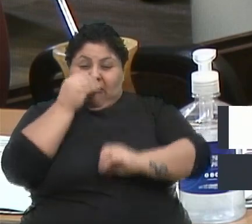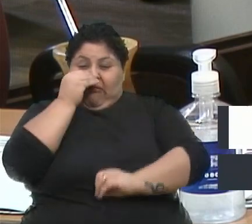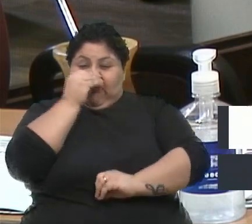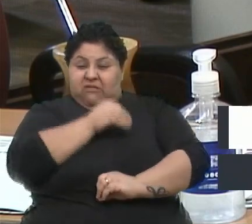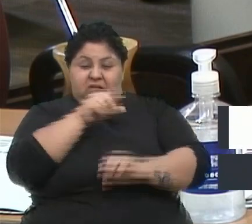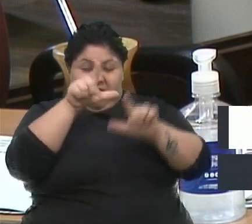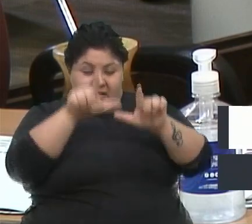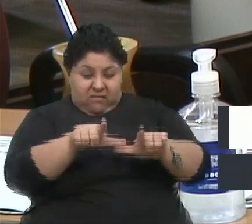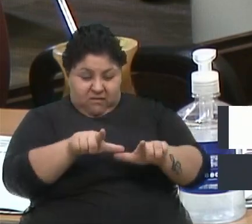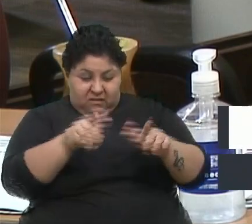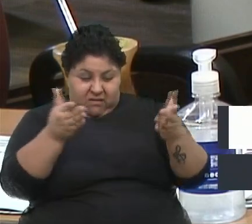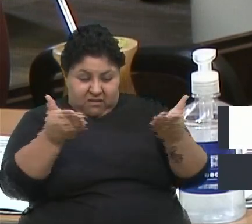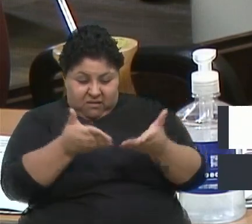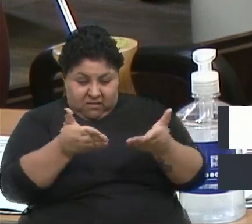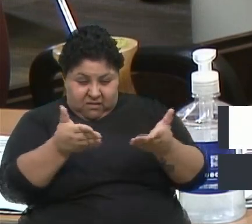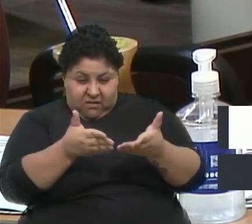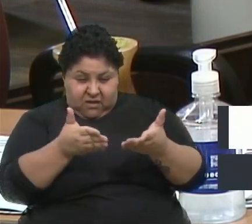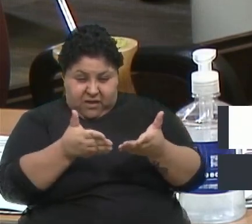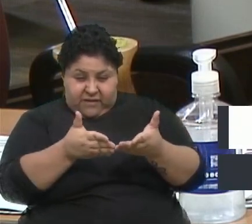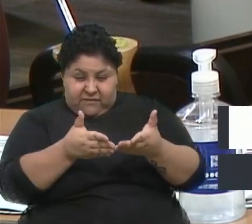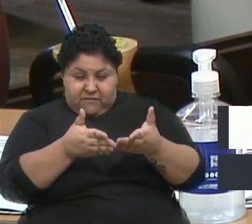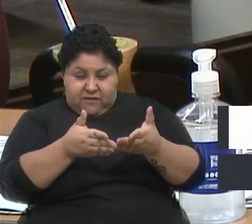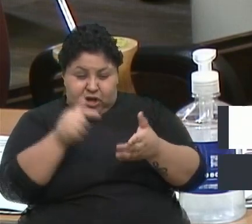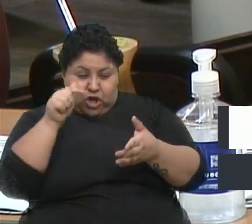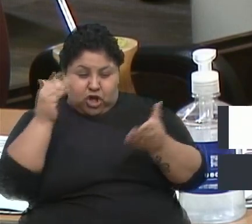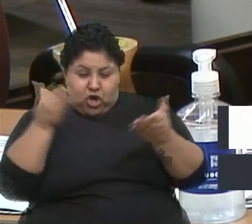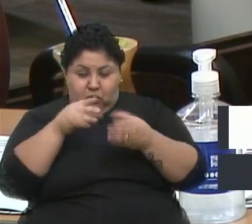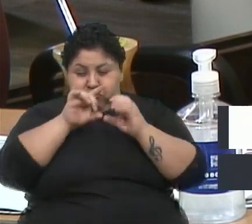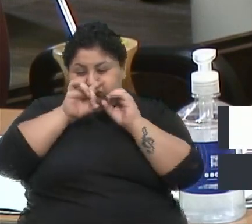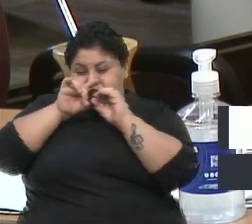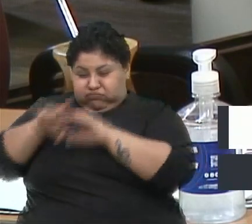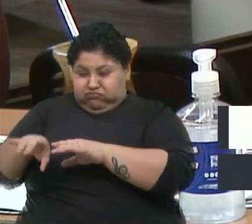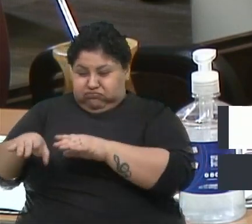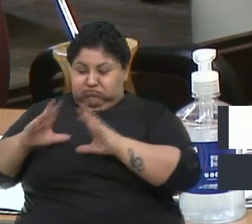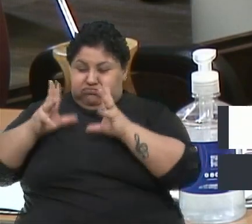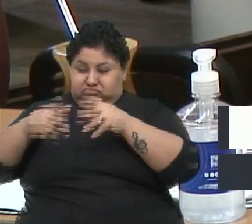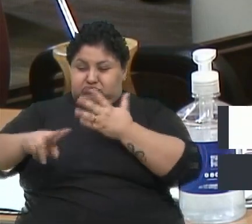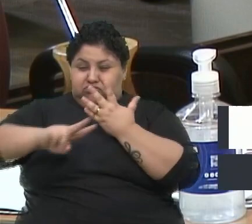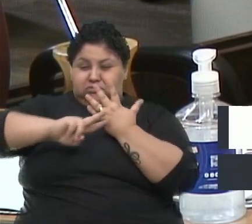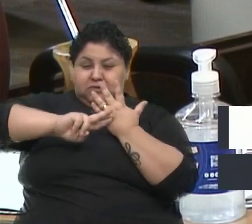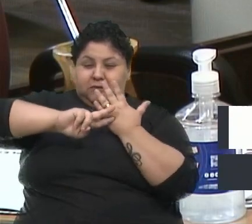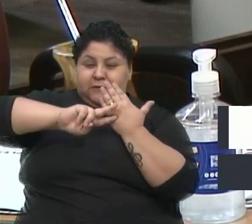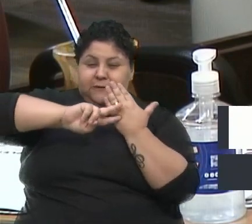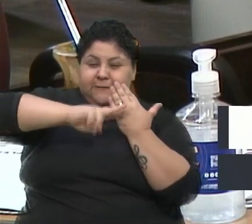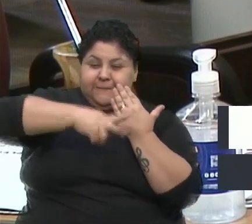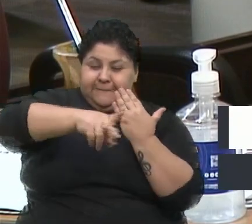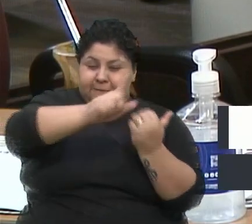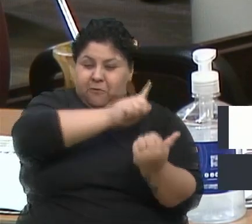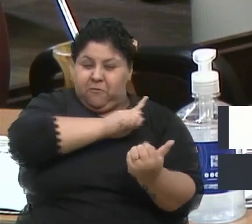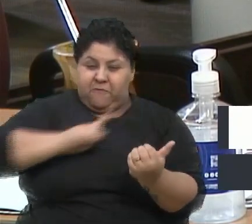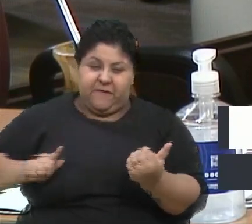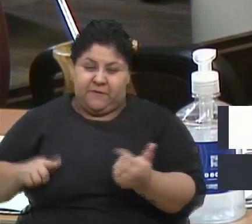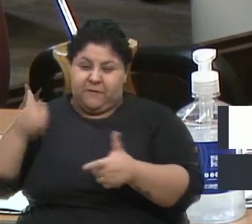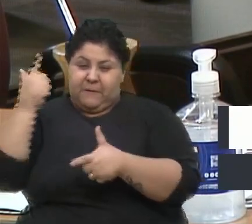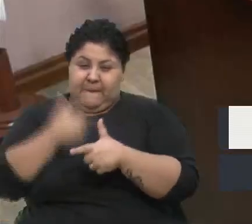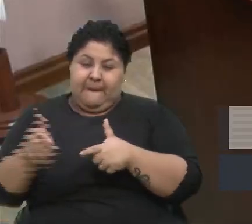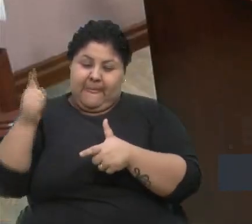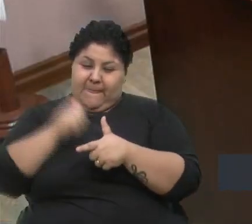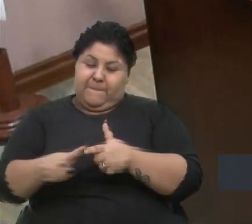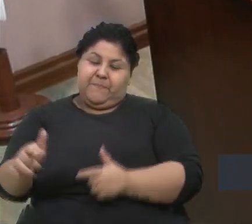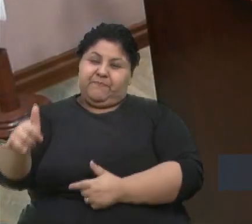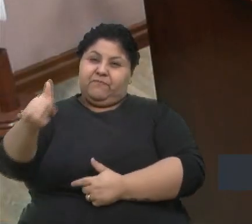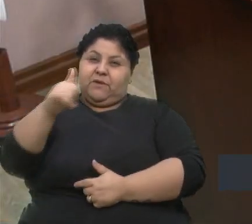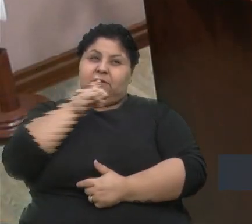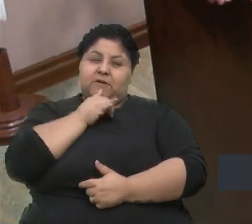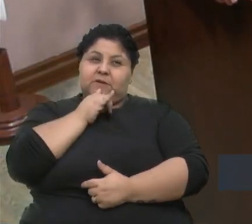que agora está praticamente lá jogado, tudo consequência daquele governo desastroso, infelizmente. É isso mesmo,